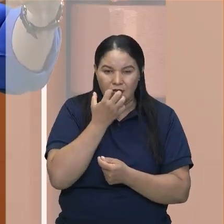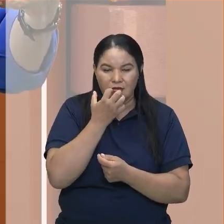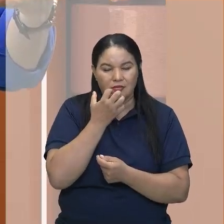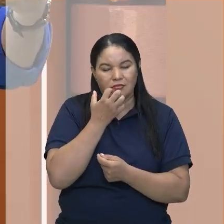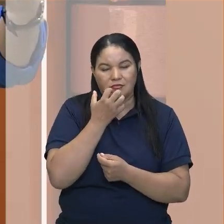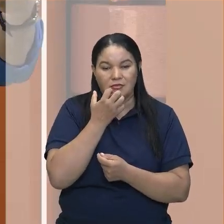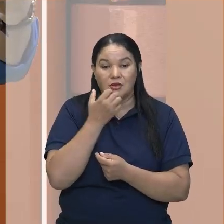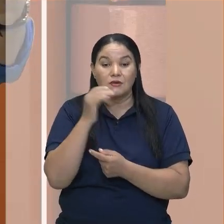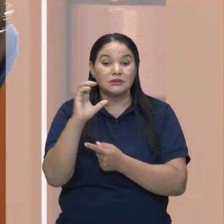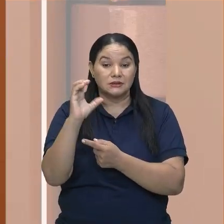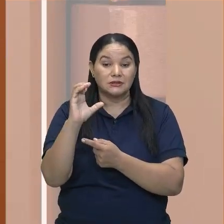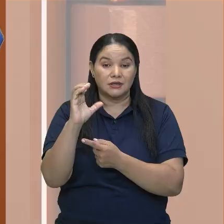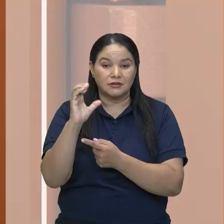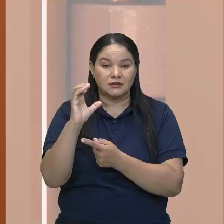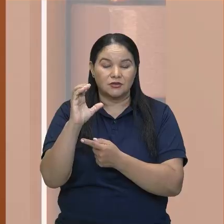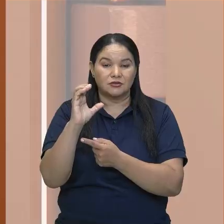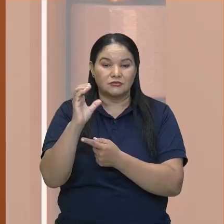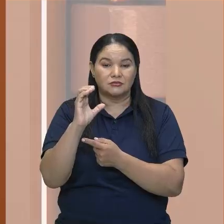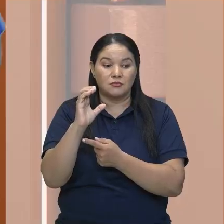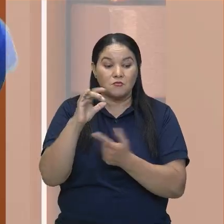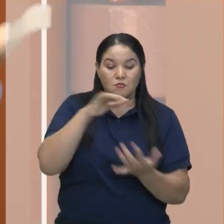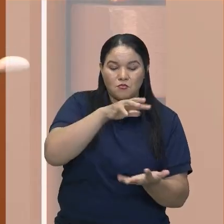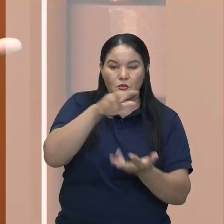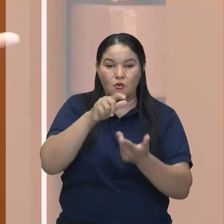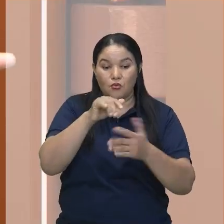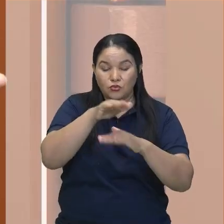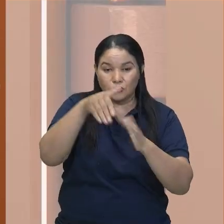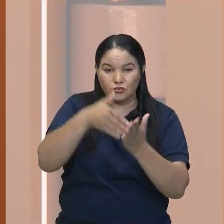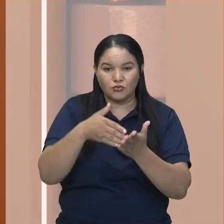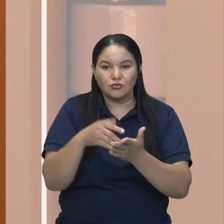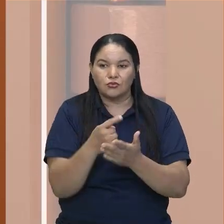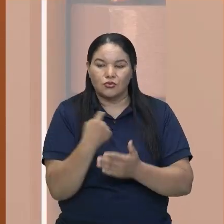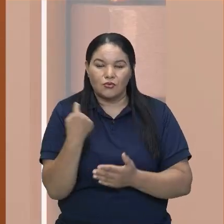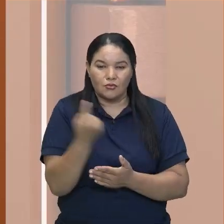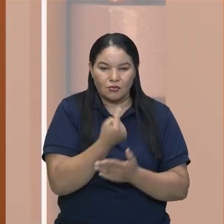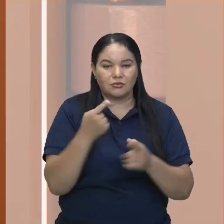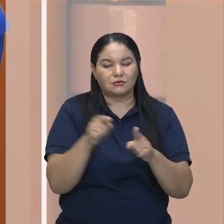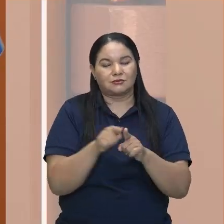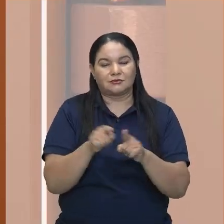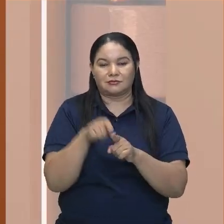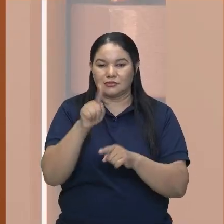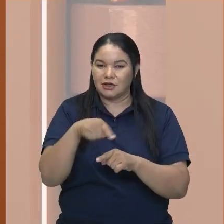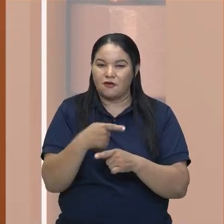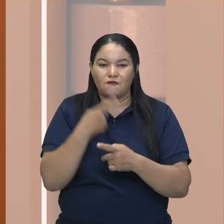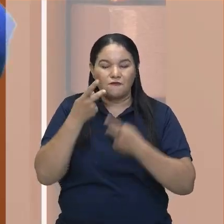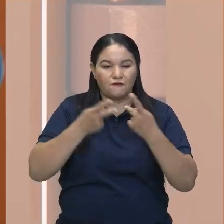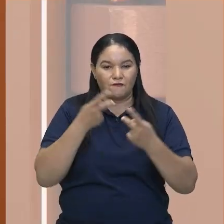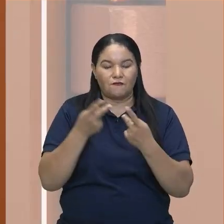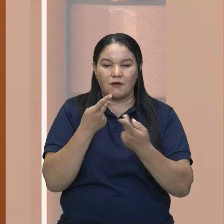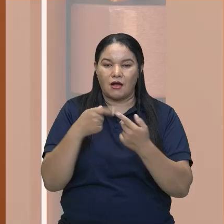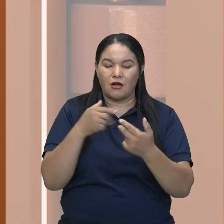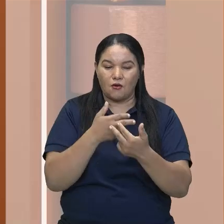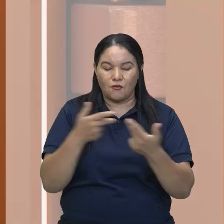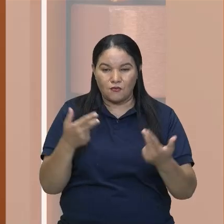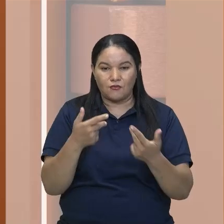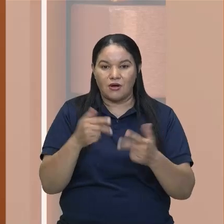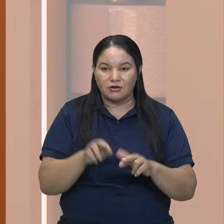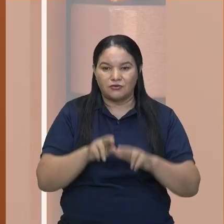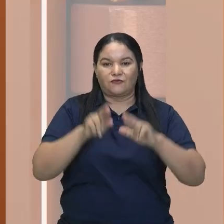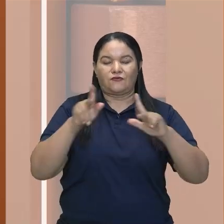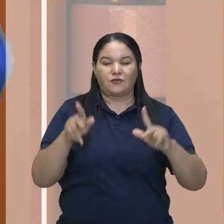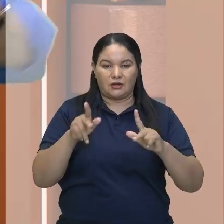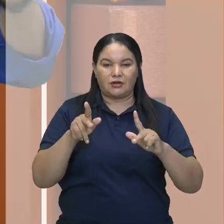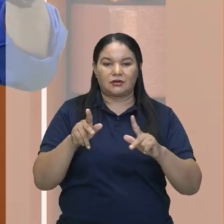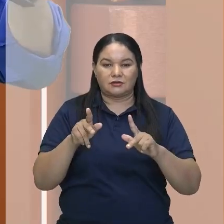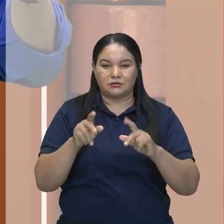ciência em si, né? O próprio homem em si, nós mesmos criamos, né, essa diferença aí.